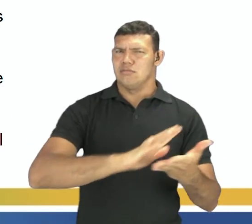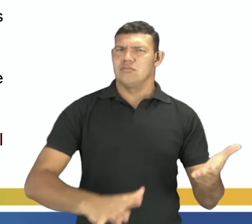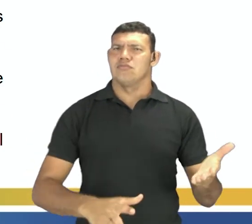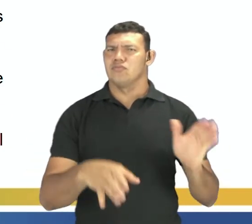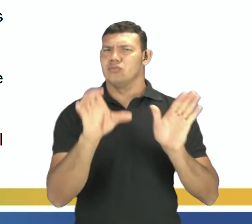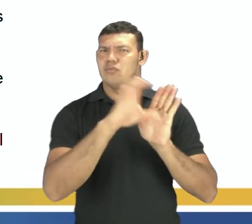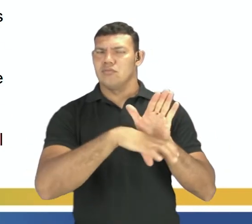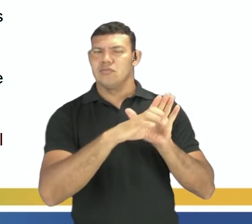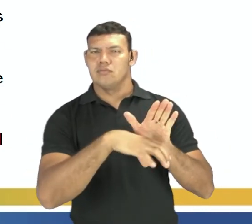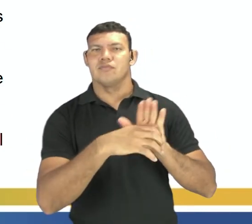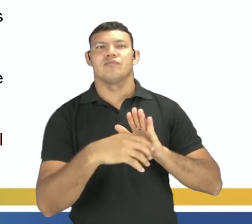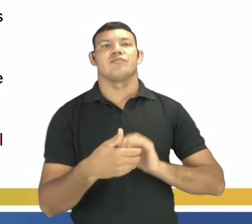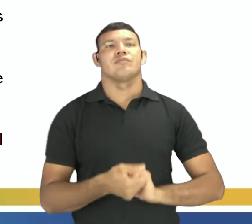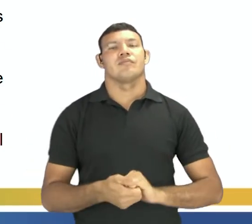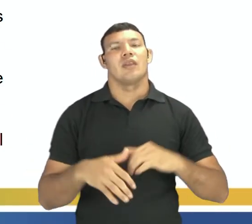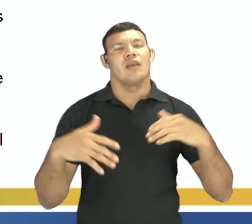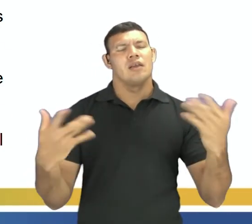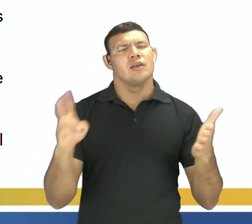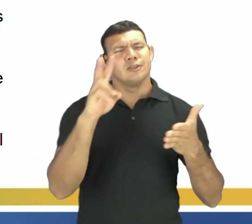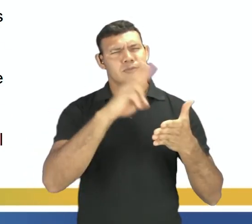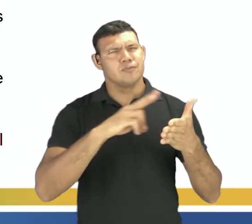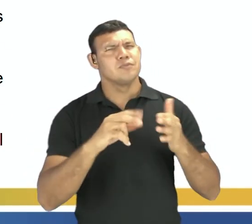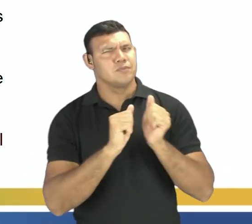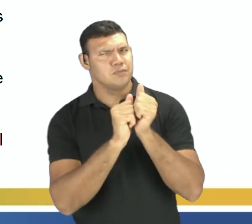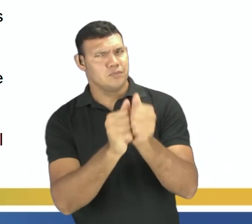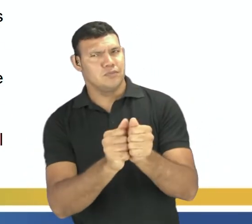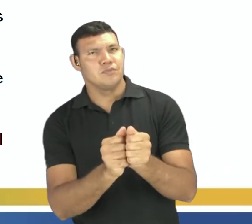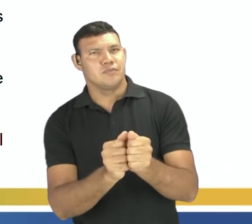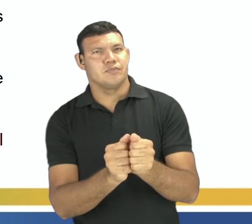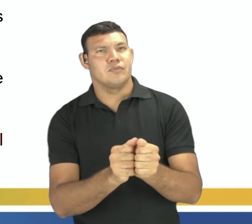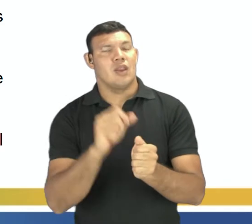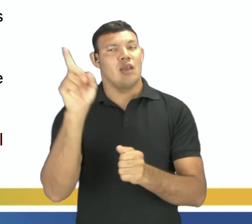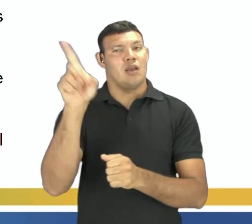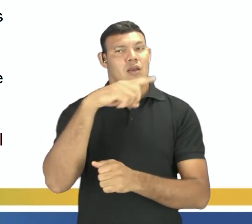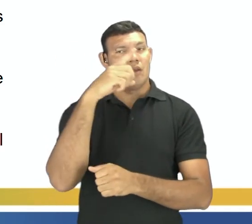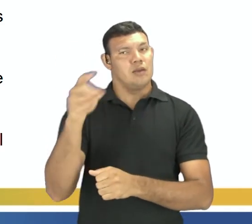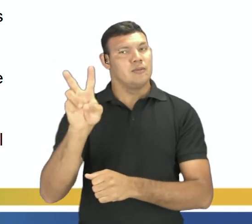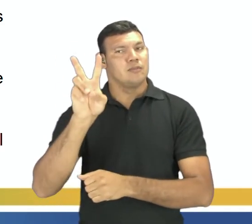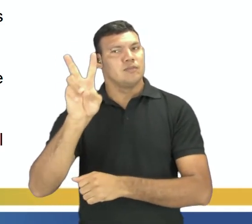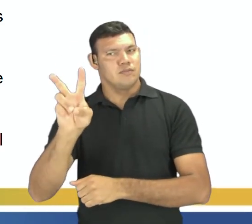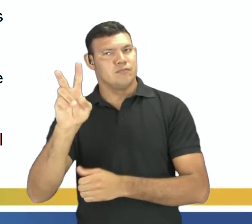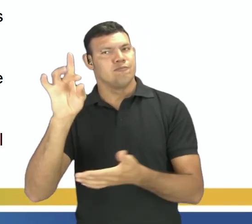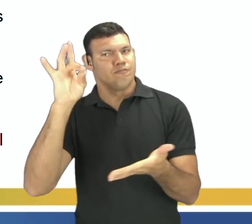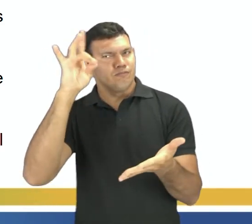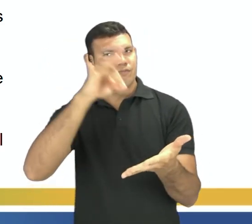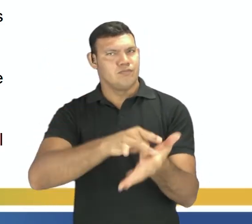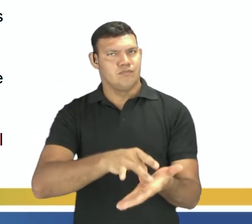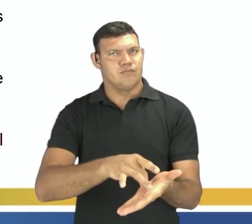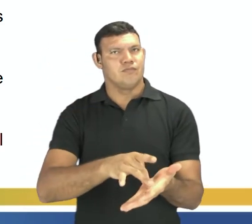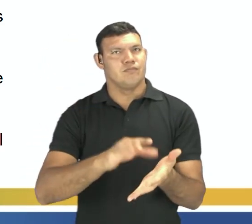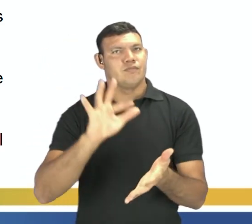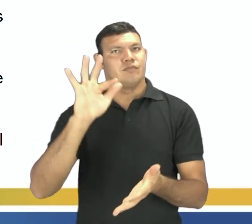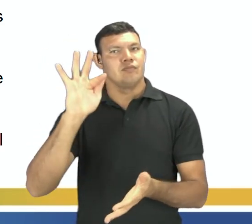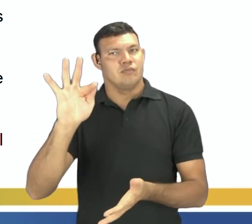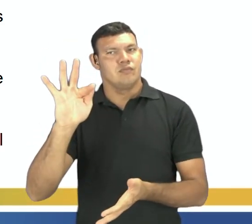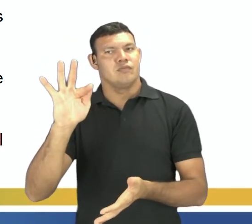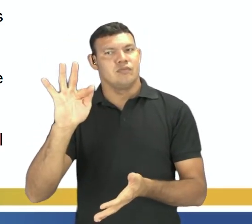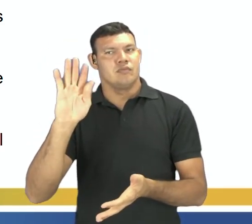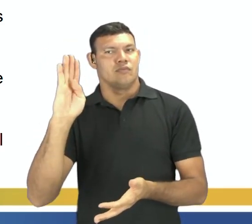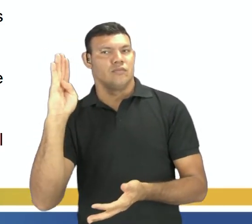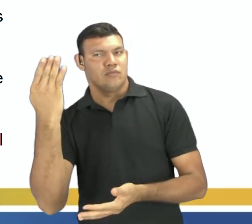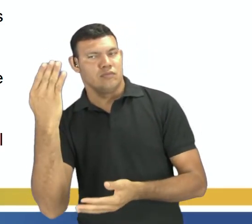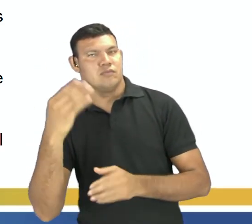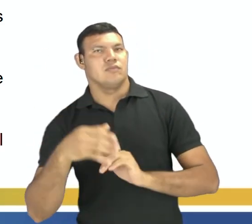assunto. Então, vamos ler junto. Marque V para verdadeiro ou F